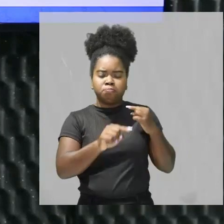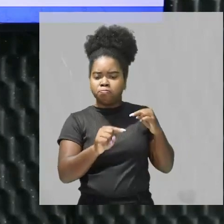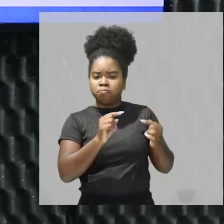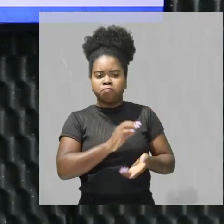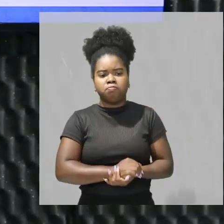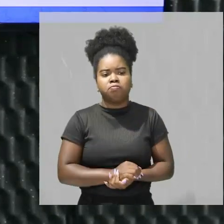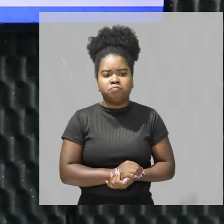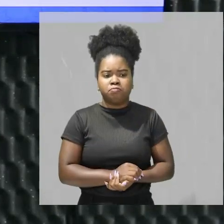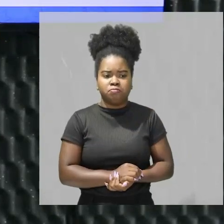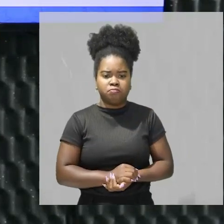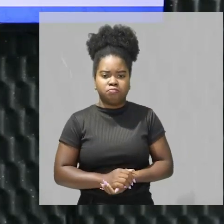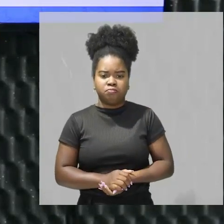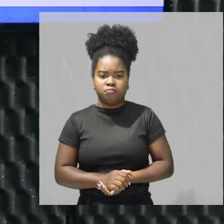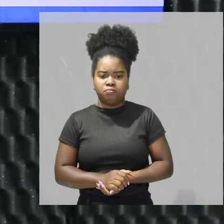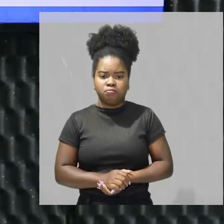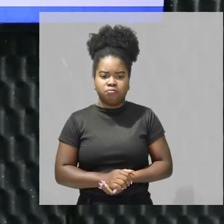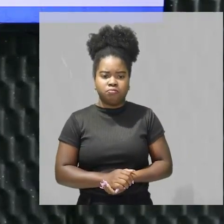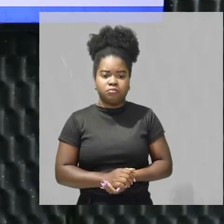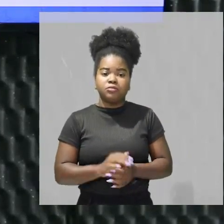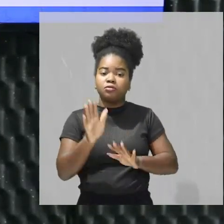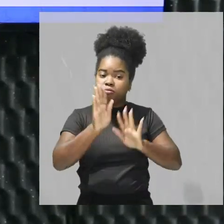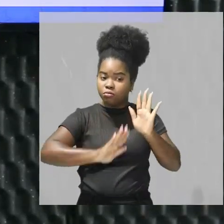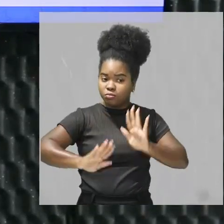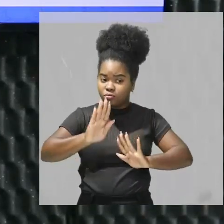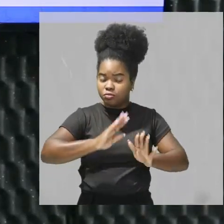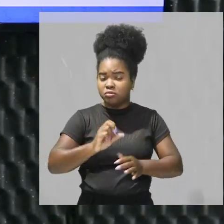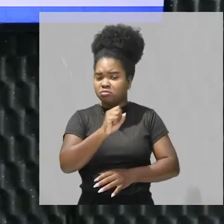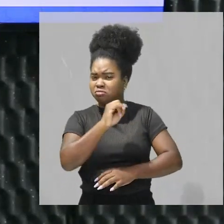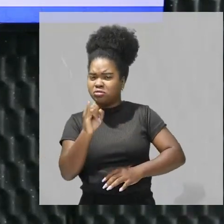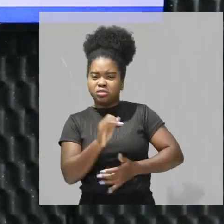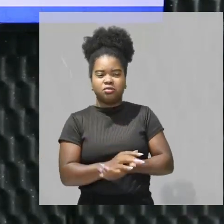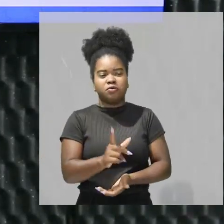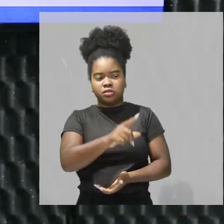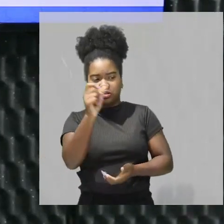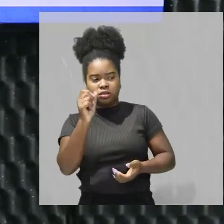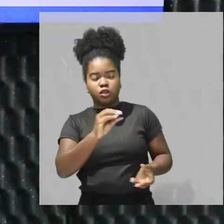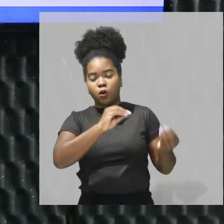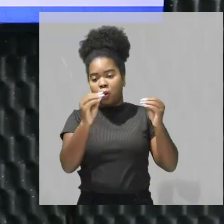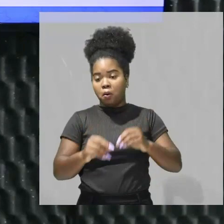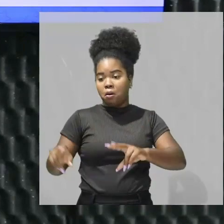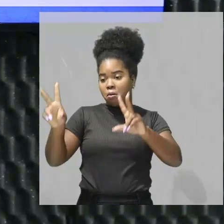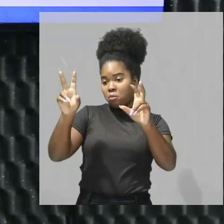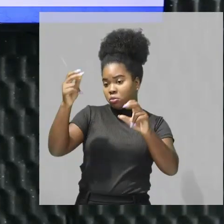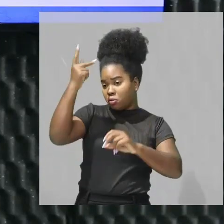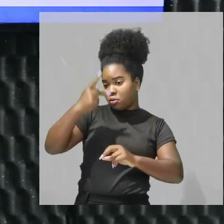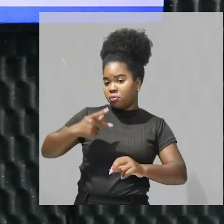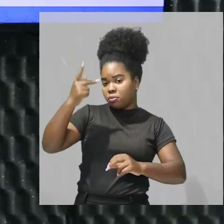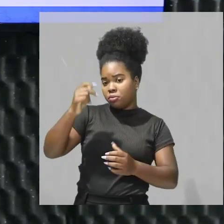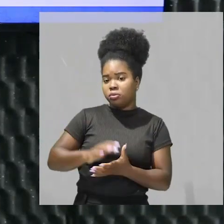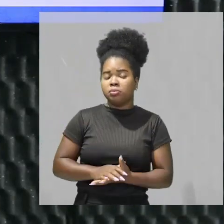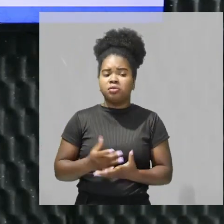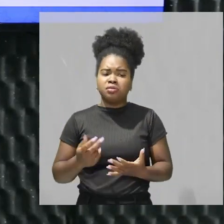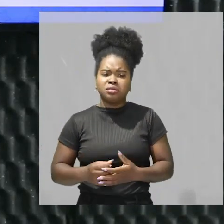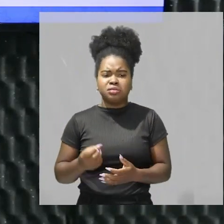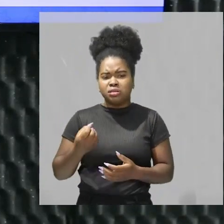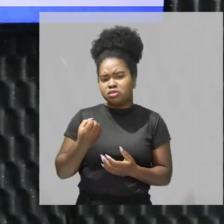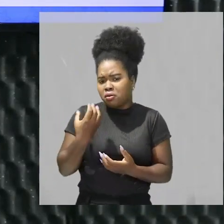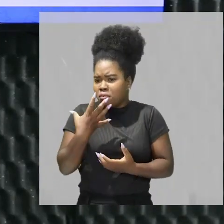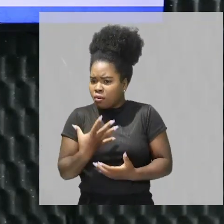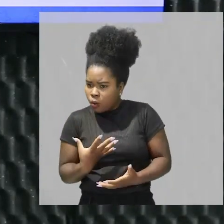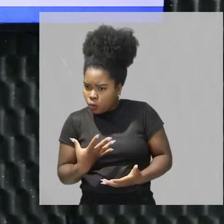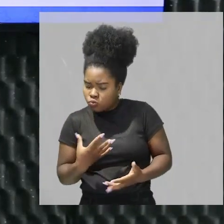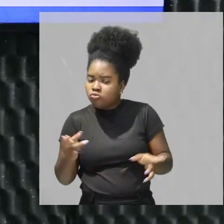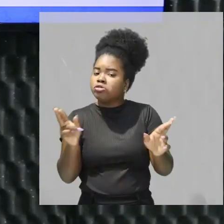as suas ideias. Então, muito cuidado. Se você resolver colocar um título, que seja um título atrativo, um título que